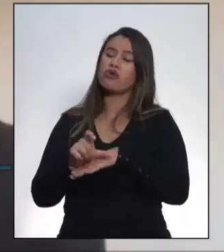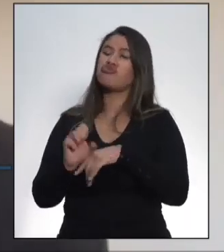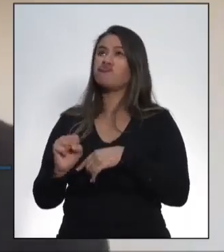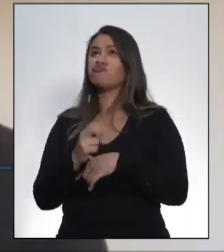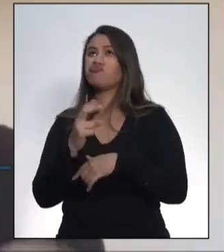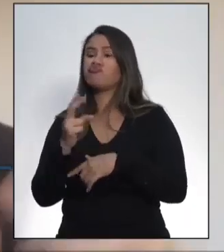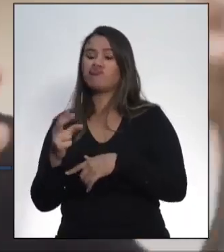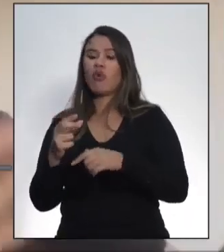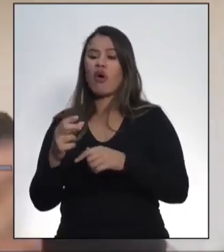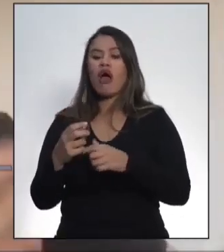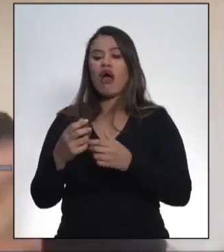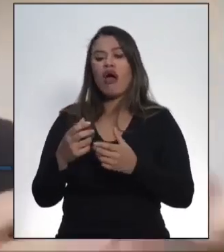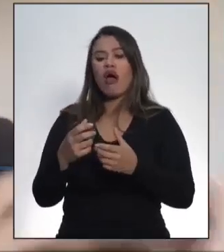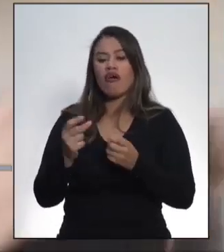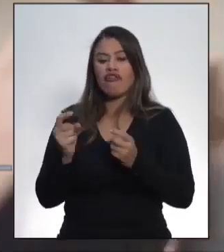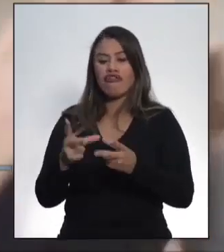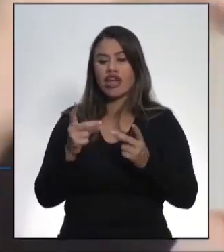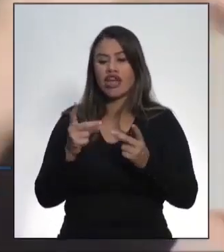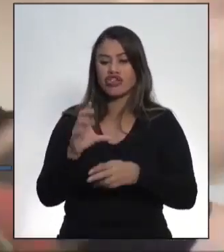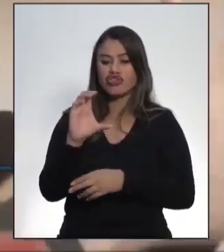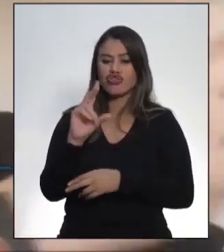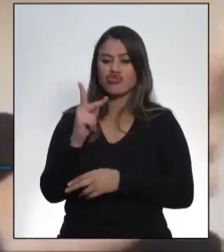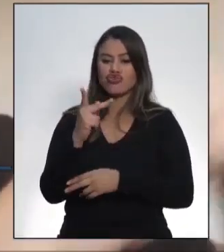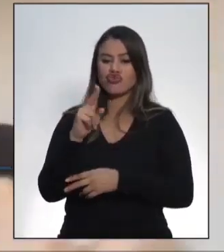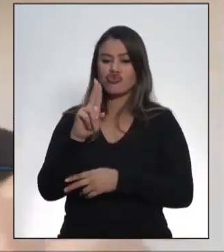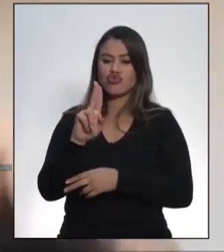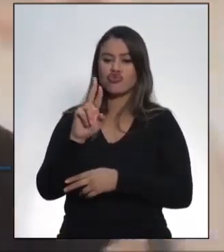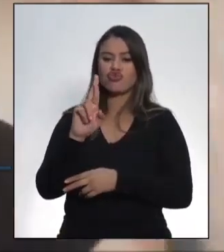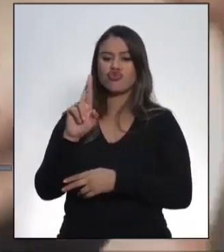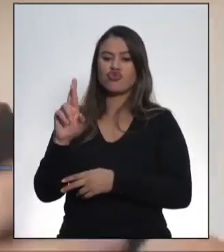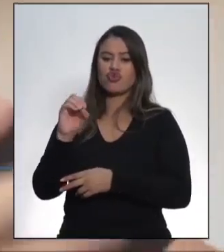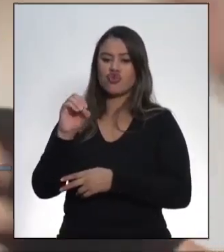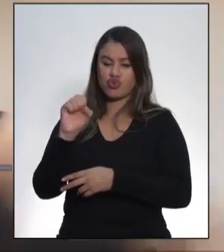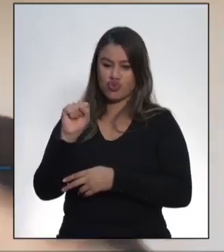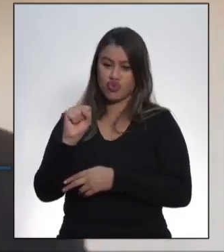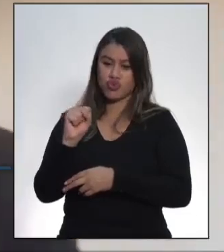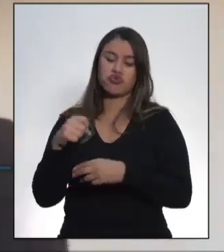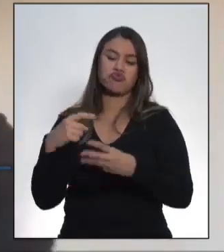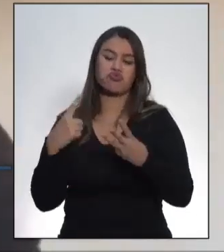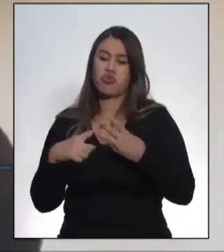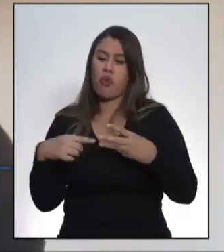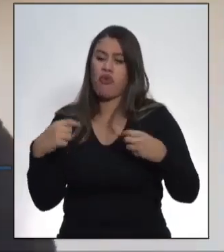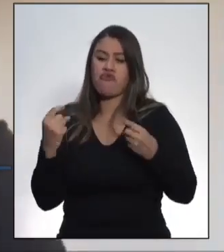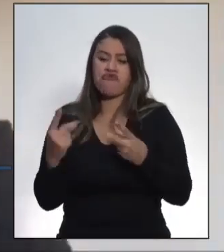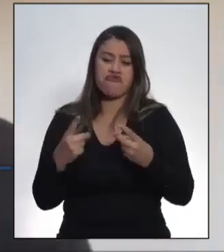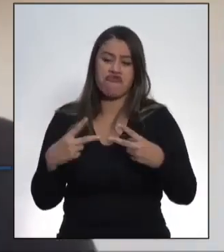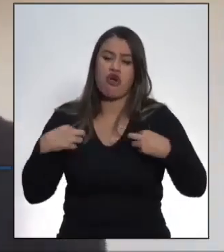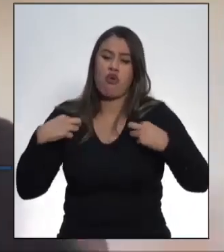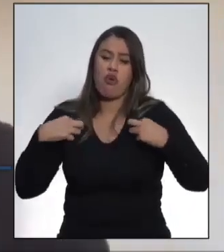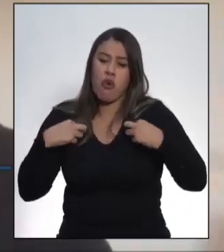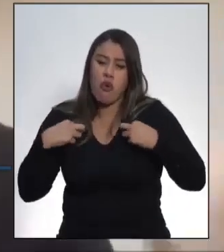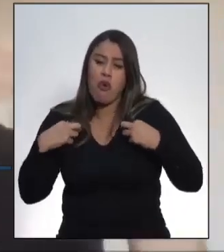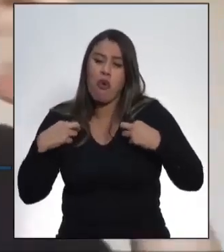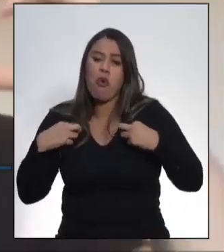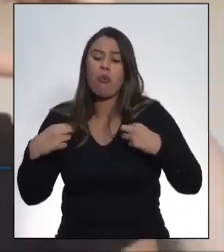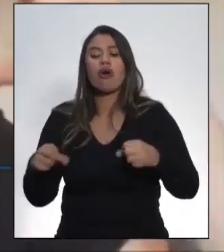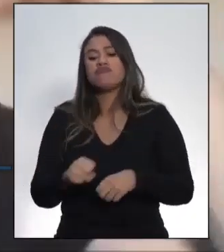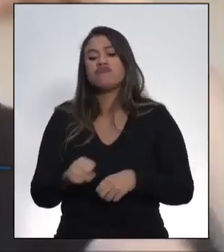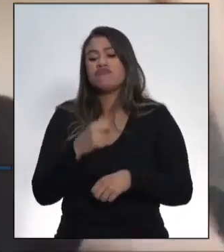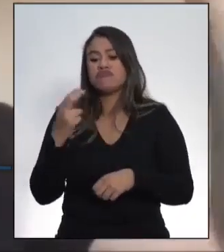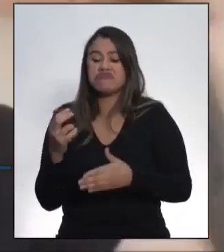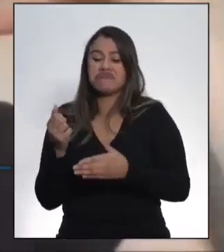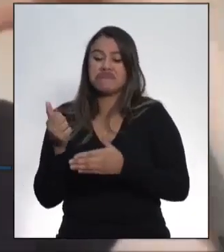ou se você for abrir uma loja de roupas, ou uma ótica, ou uma farmácia, depois de pensar em